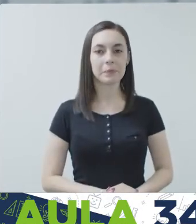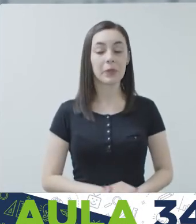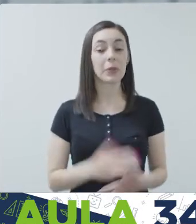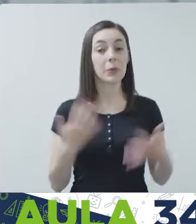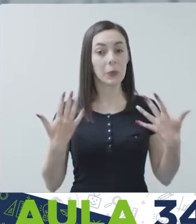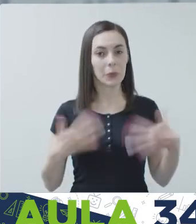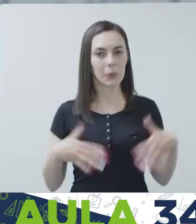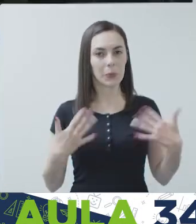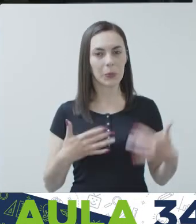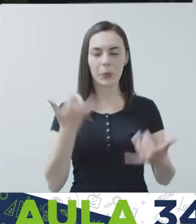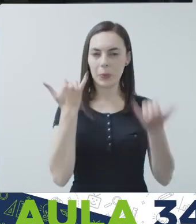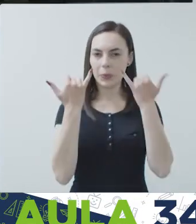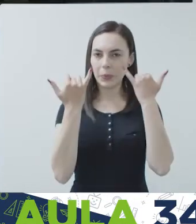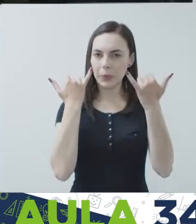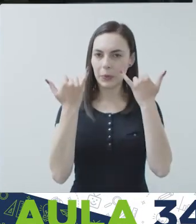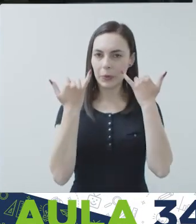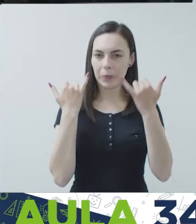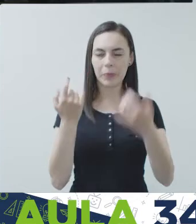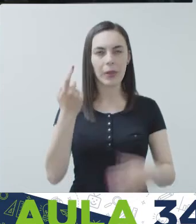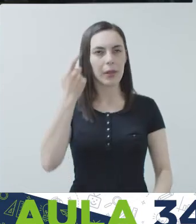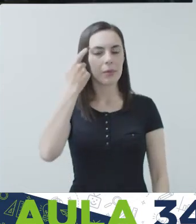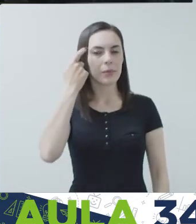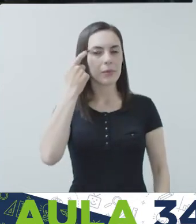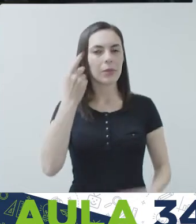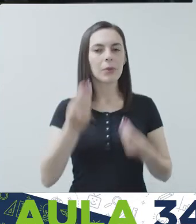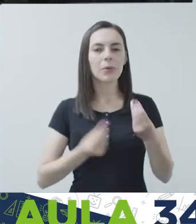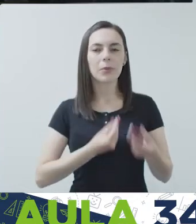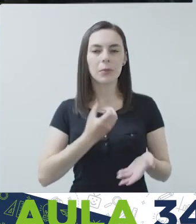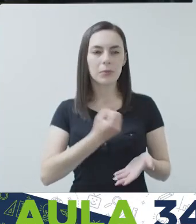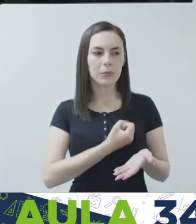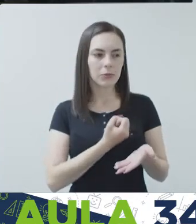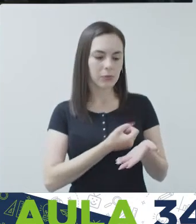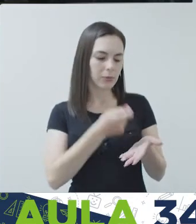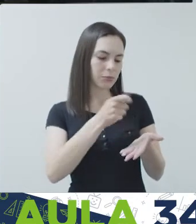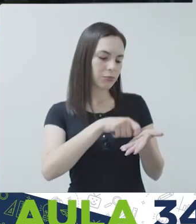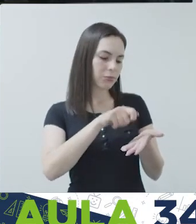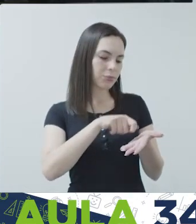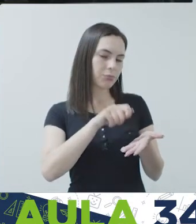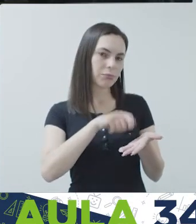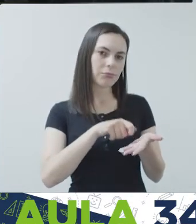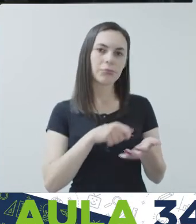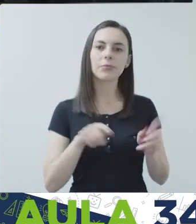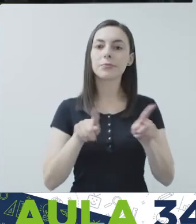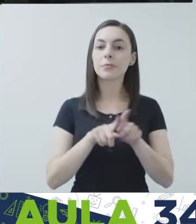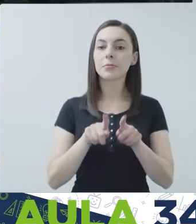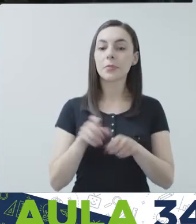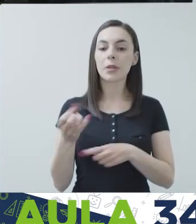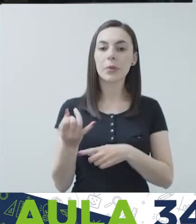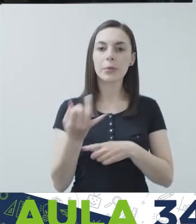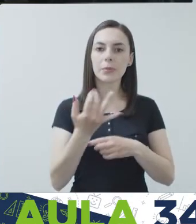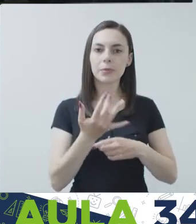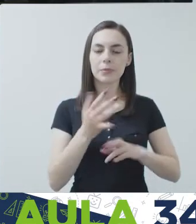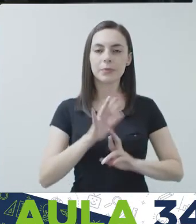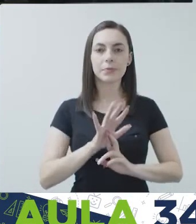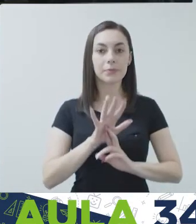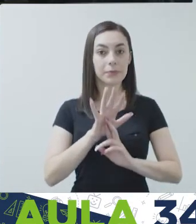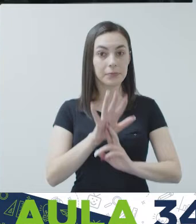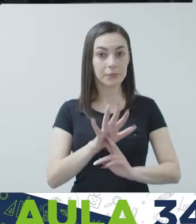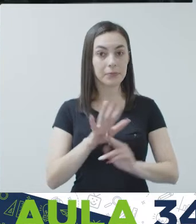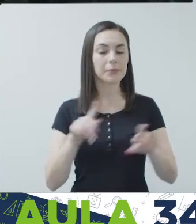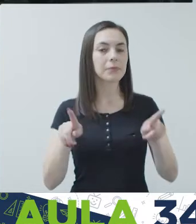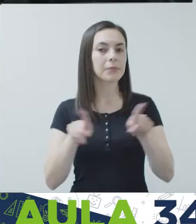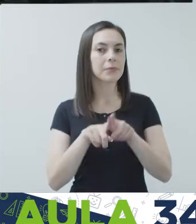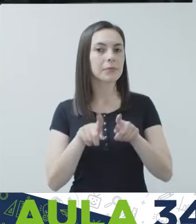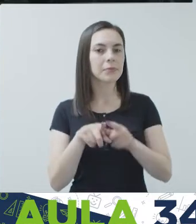coisa a gente fez. Nós pensamos no traçado do número, nós pensamos na quantidade que ele representa